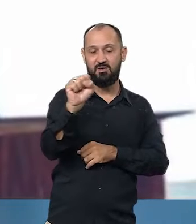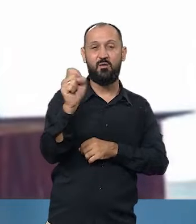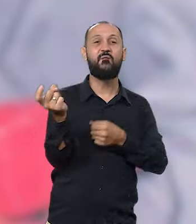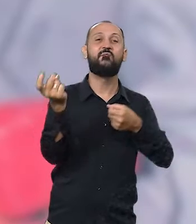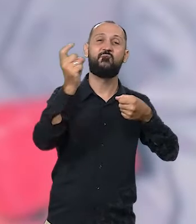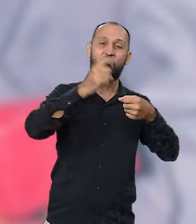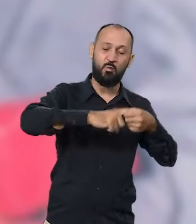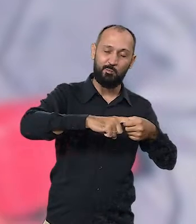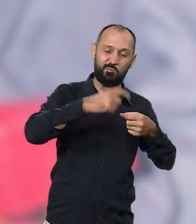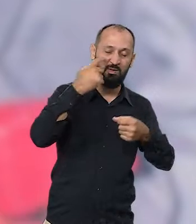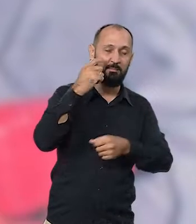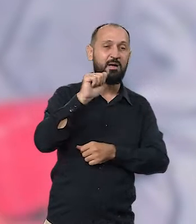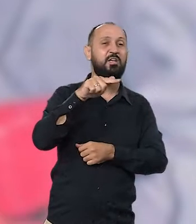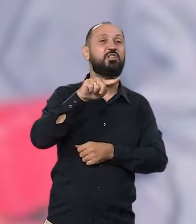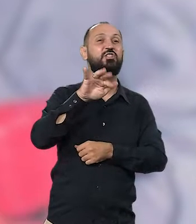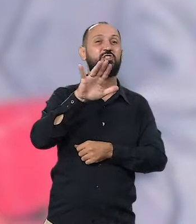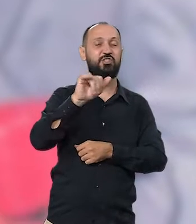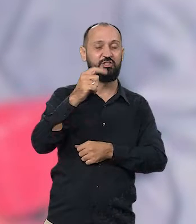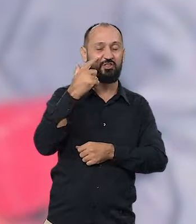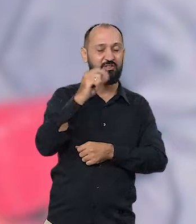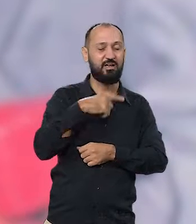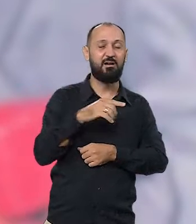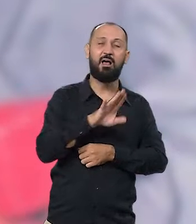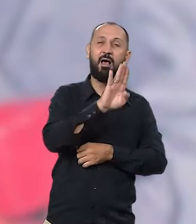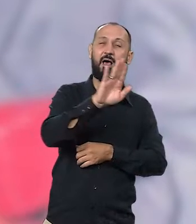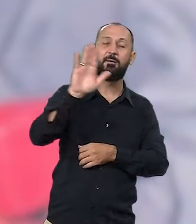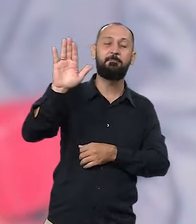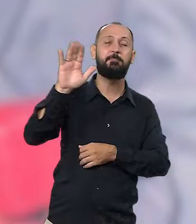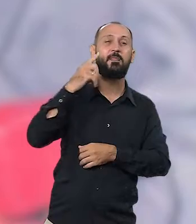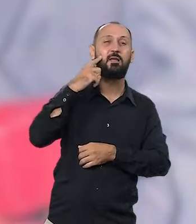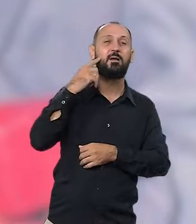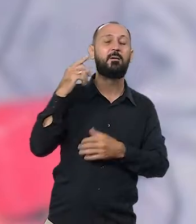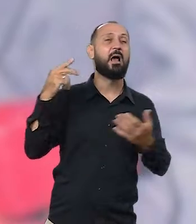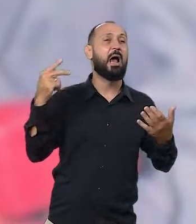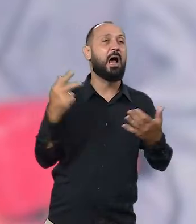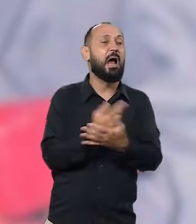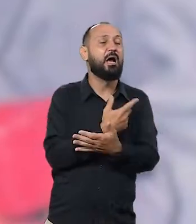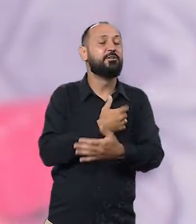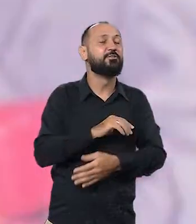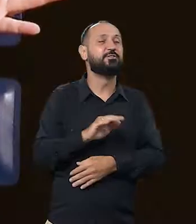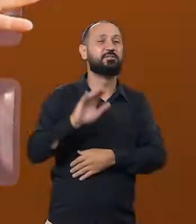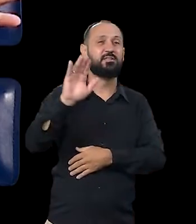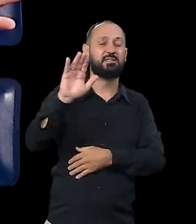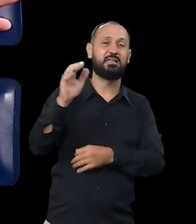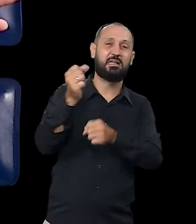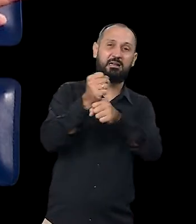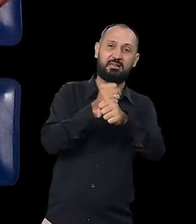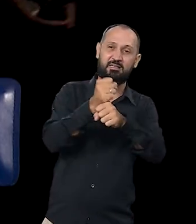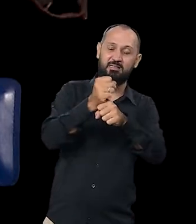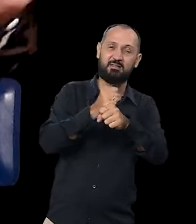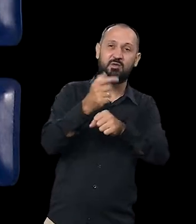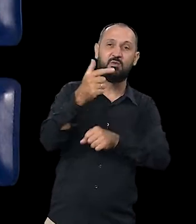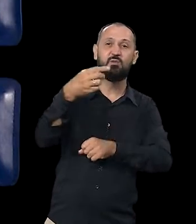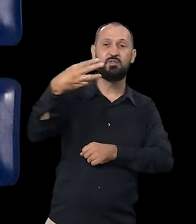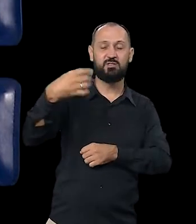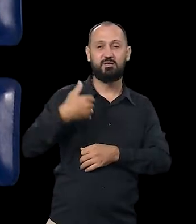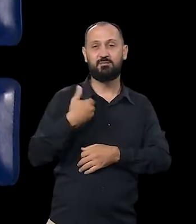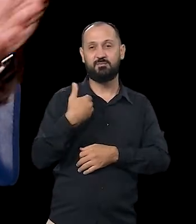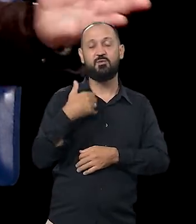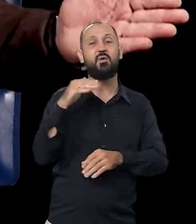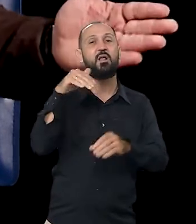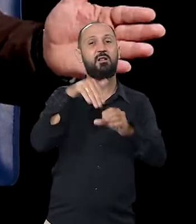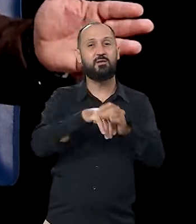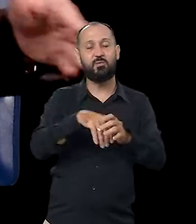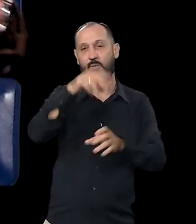1988. Retornei para Angélica, disputei as eleições, talvez a maior zebra eleitoral daquele ano, e com 23 anos